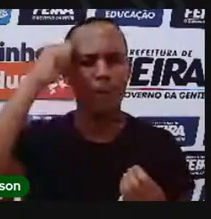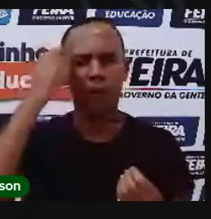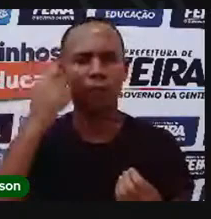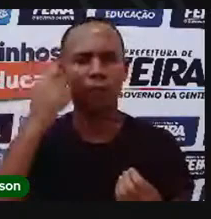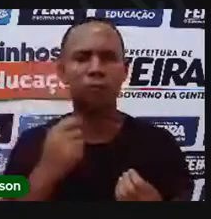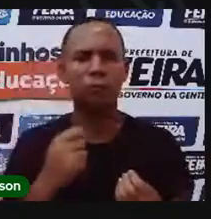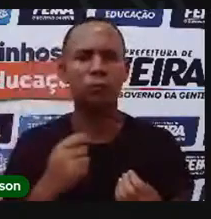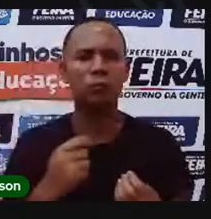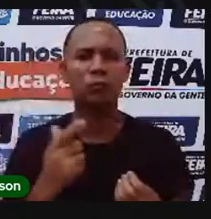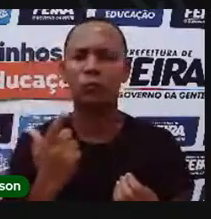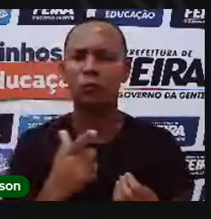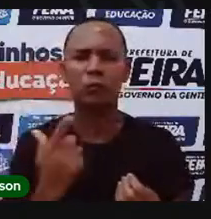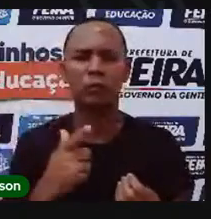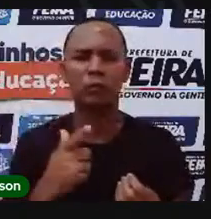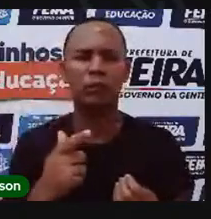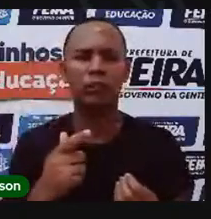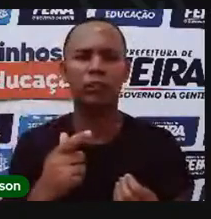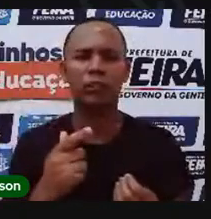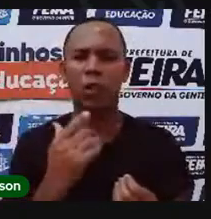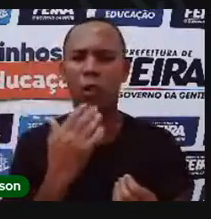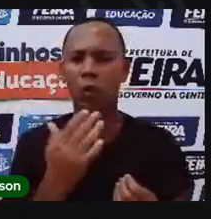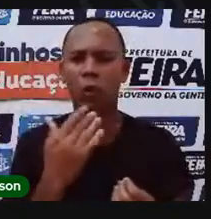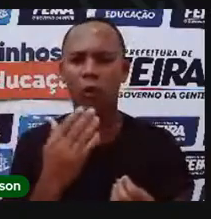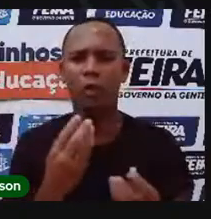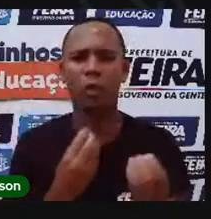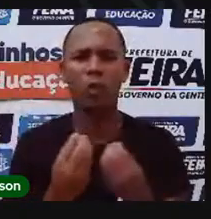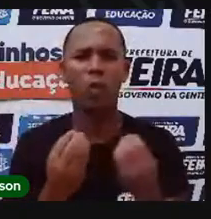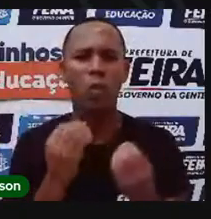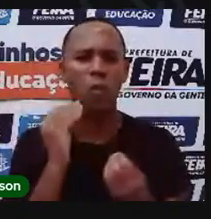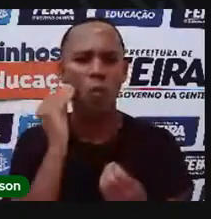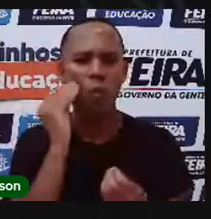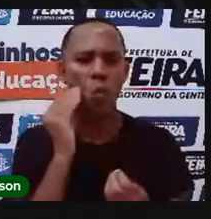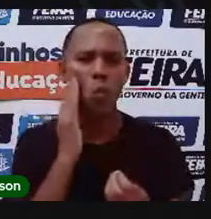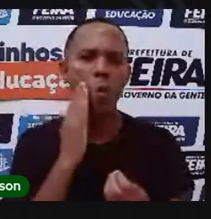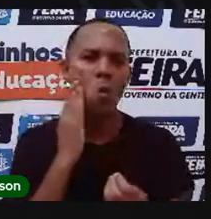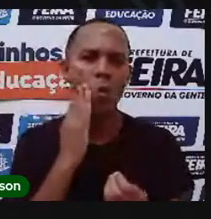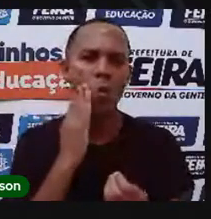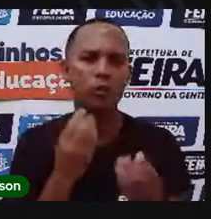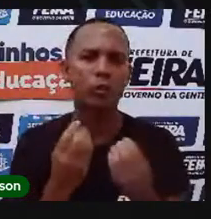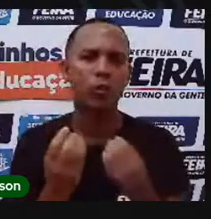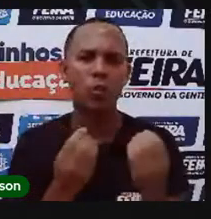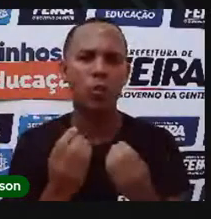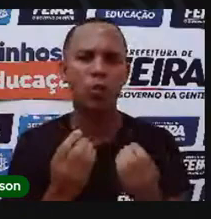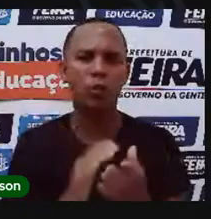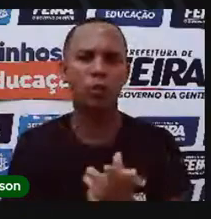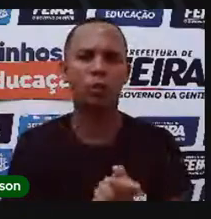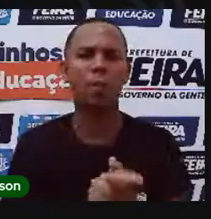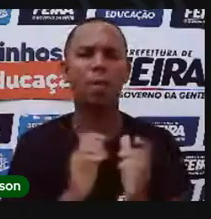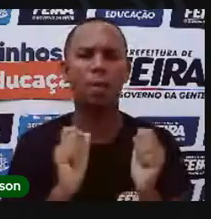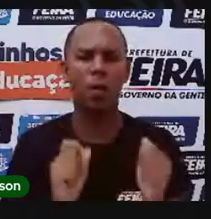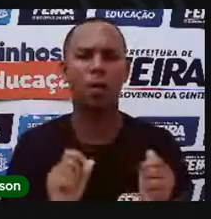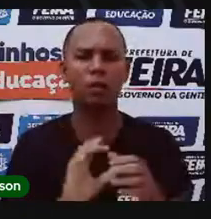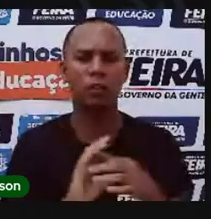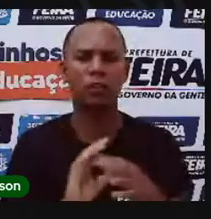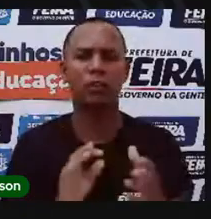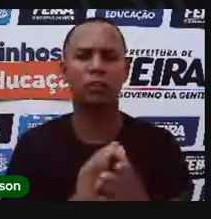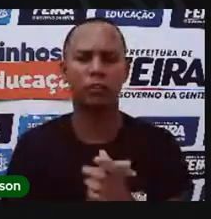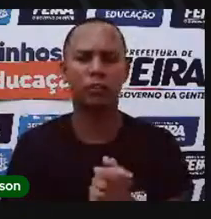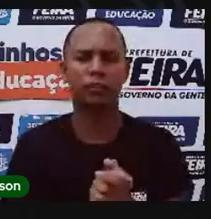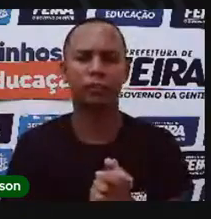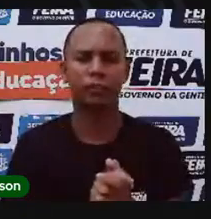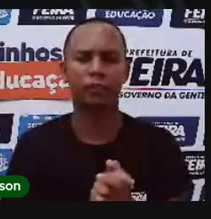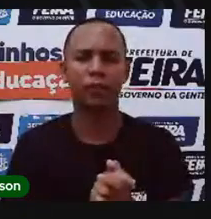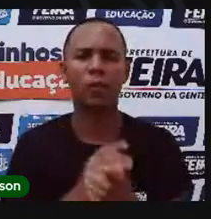tinta preta, só tem tinta cor de rosa. E aí, o que é que eu faço? Posso usar tinta rosa? Pode. Pró, eu